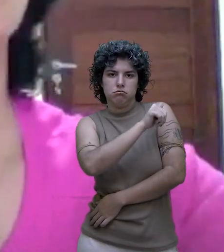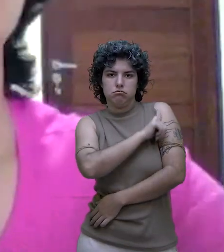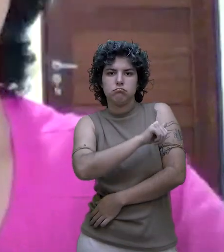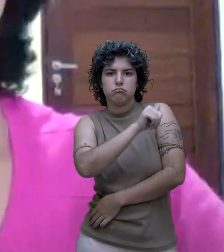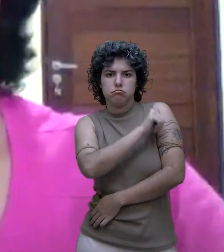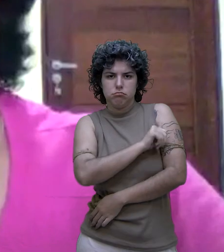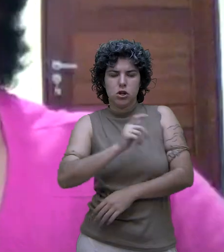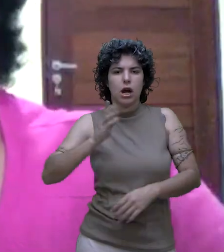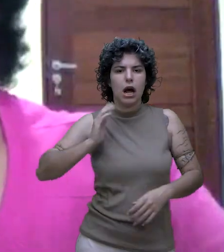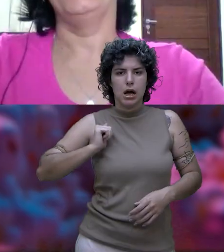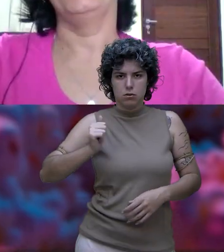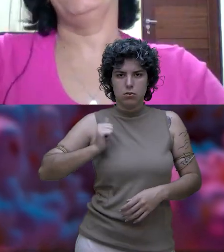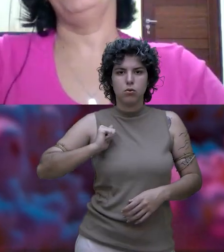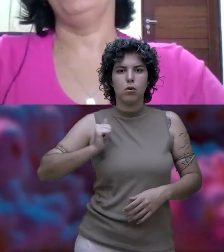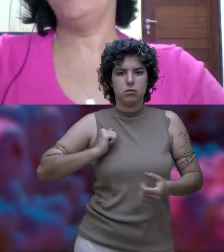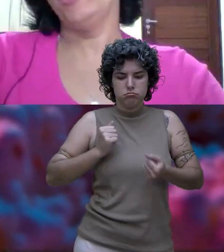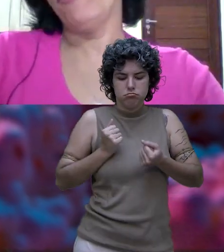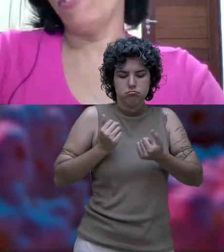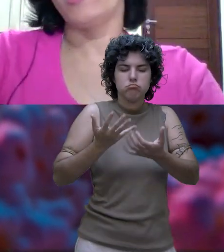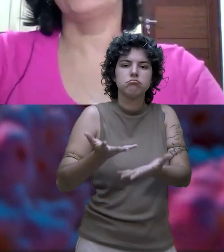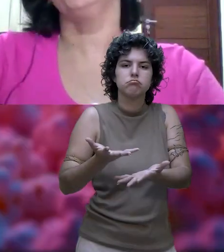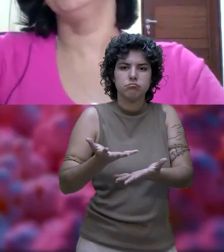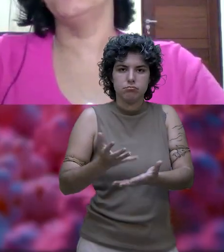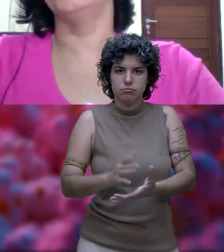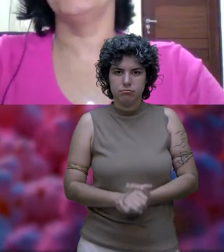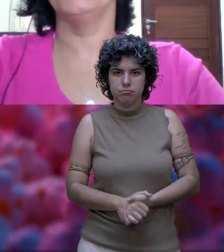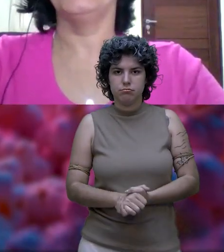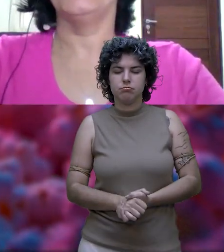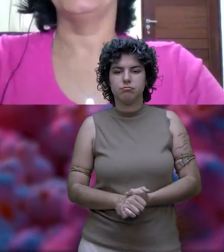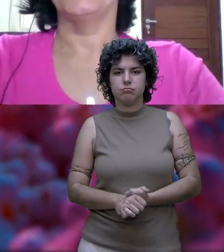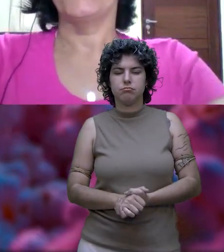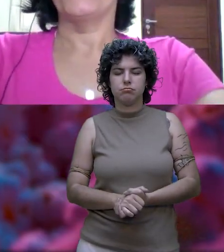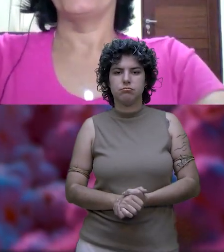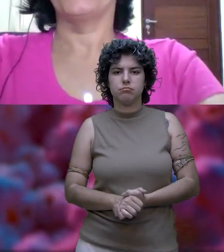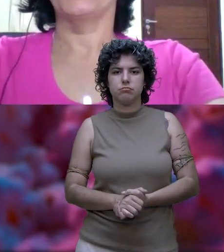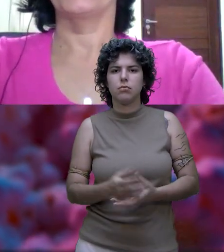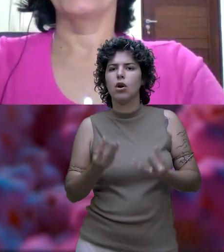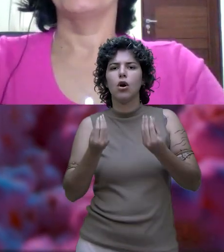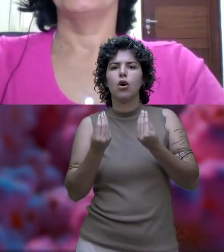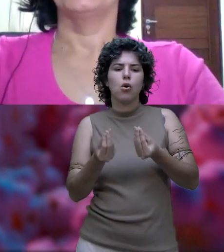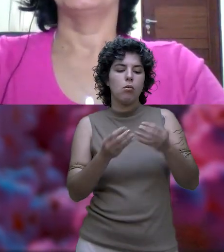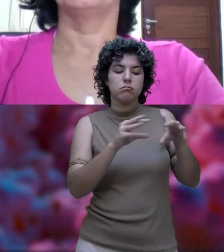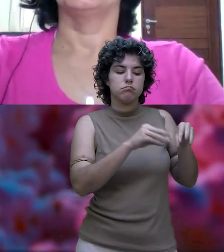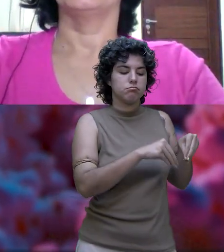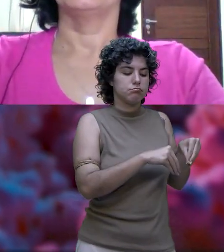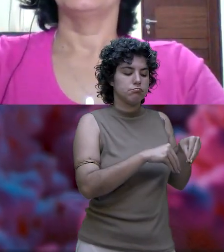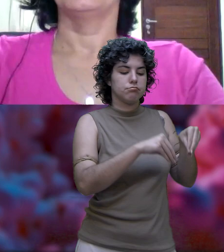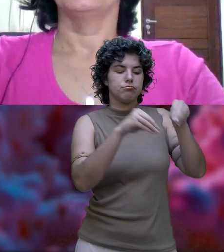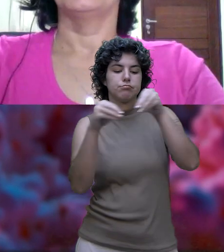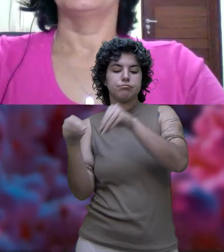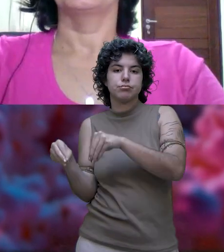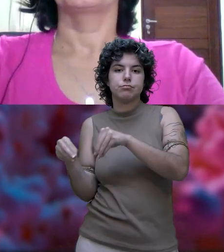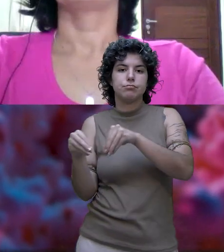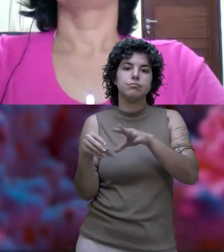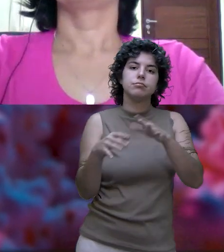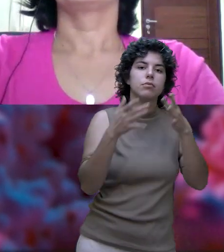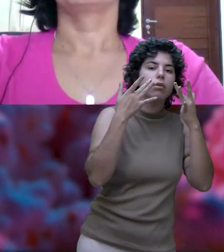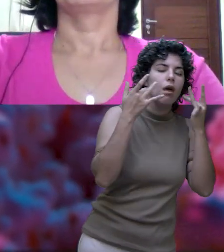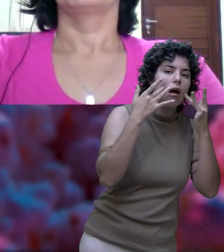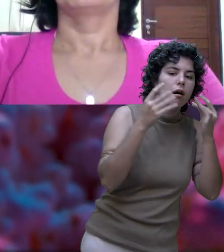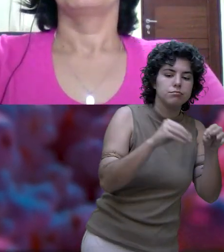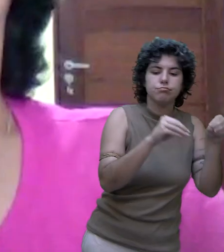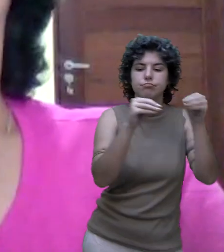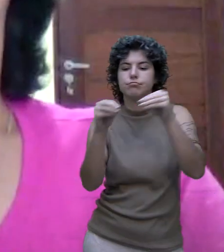de atuação, né? E como é Foi que foi atuando. como é que foi migrar do palco para a telinha? É muito